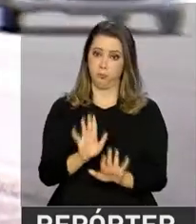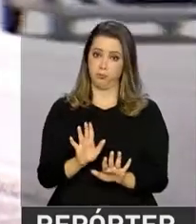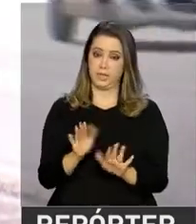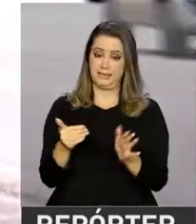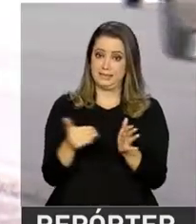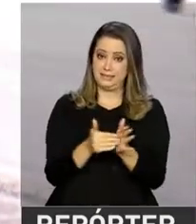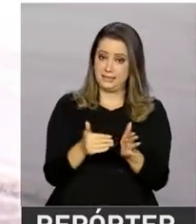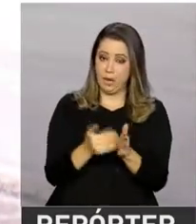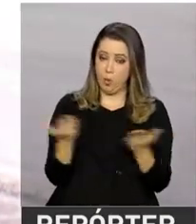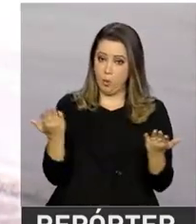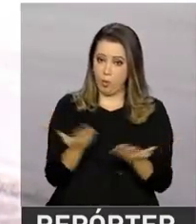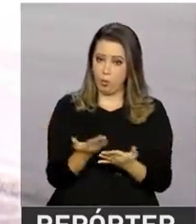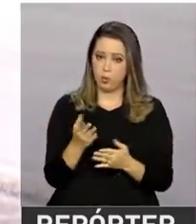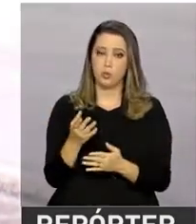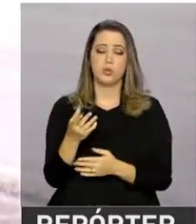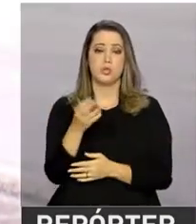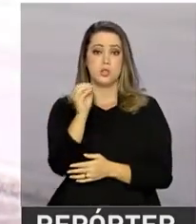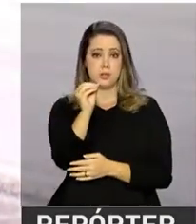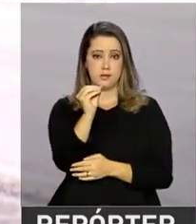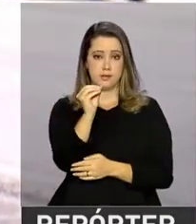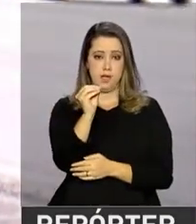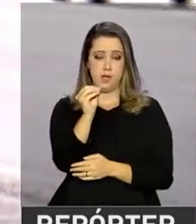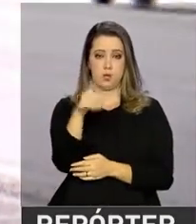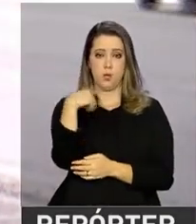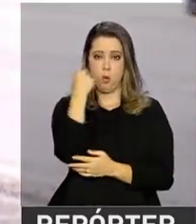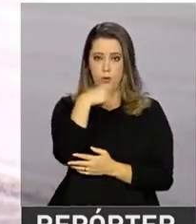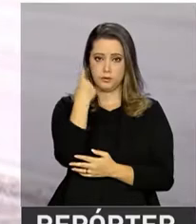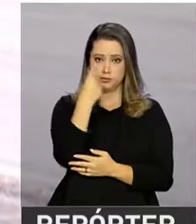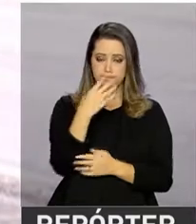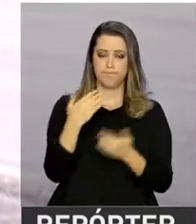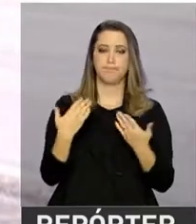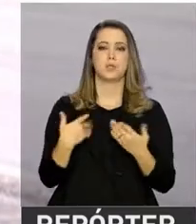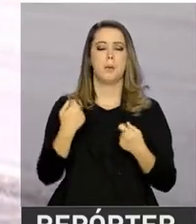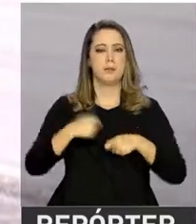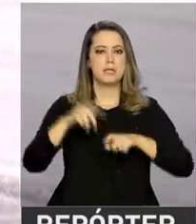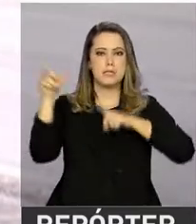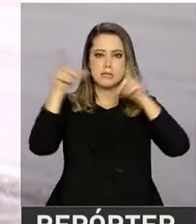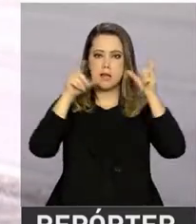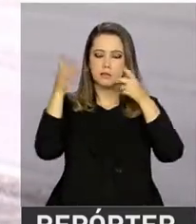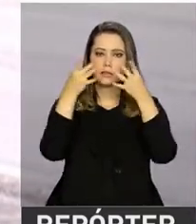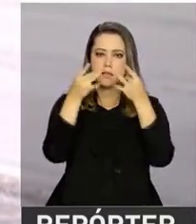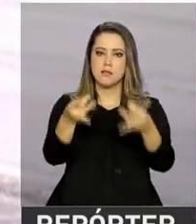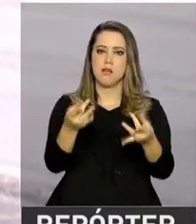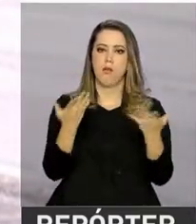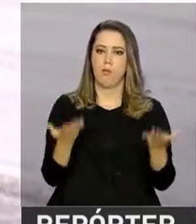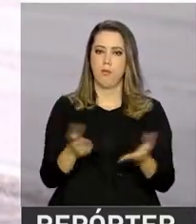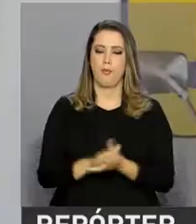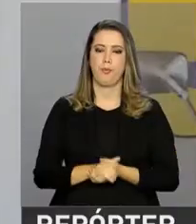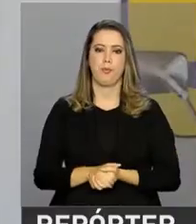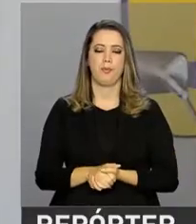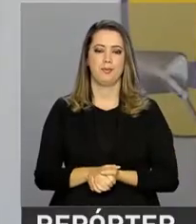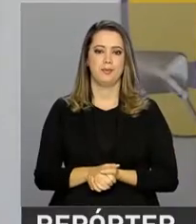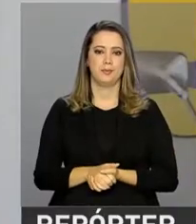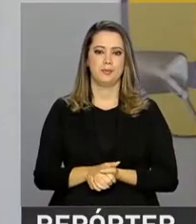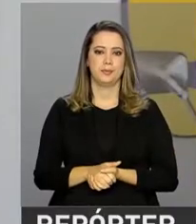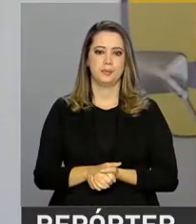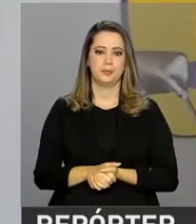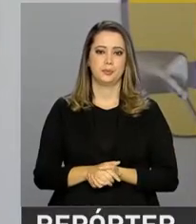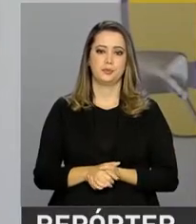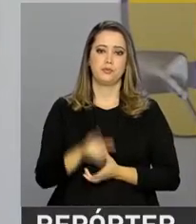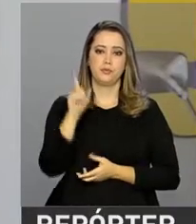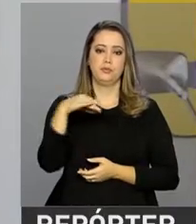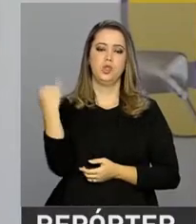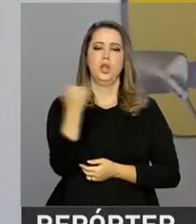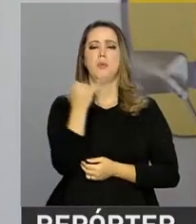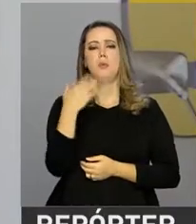até a meia noite de hoje ea recomendação da prf é de muita atenção no volante o importante